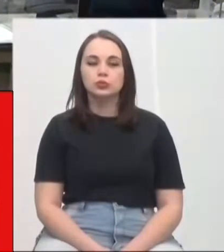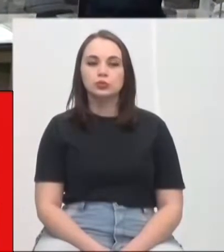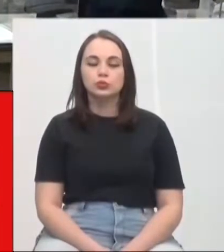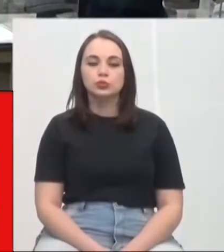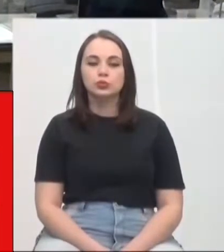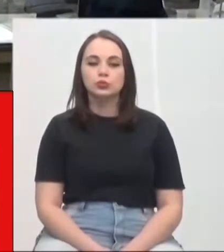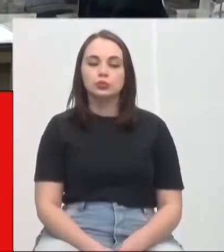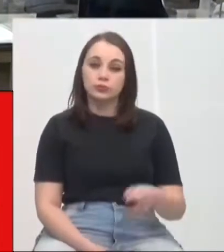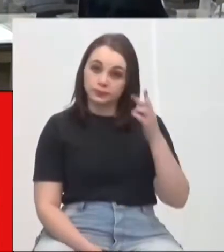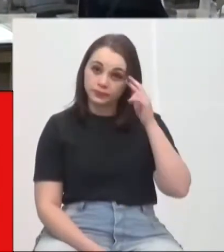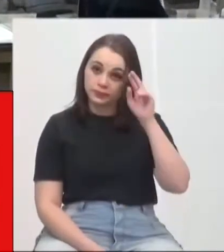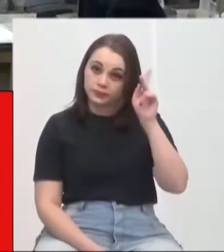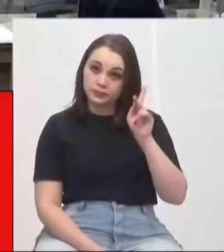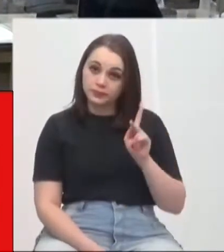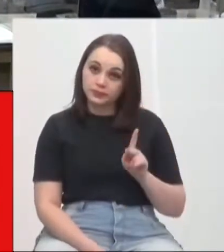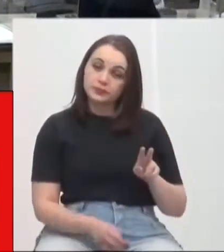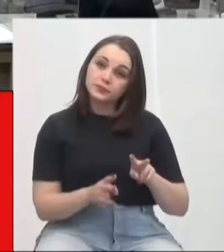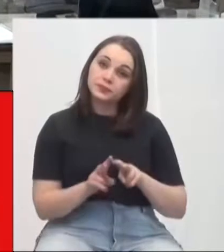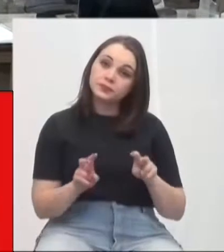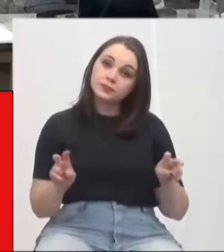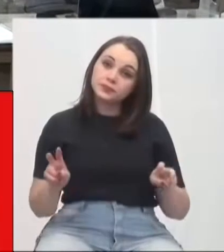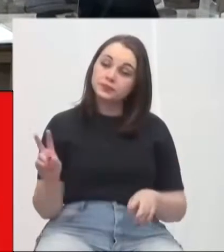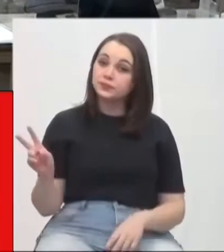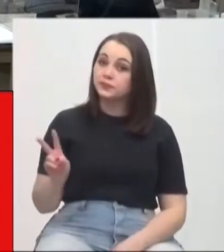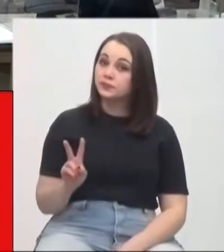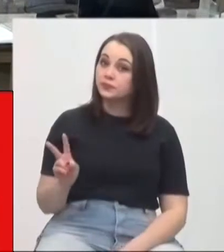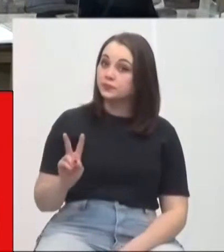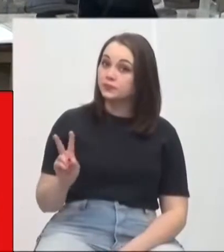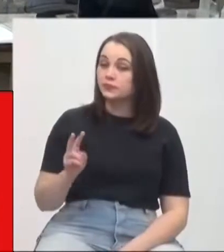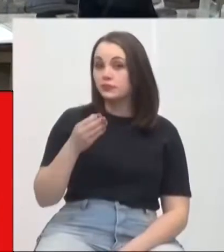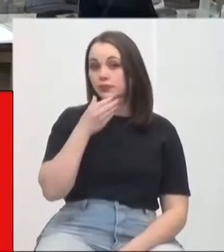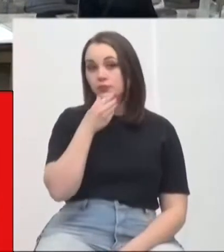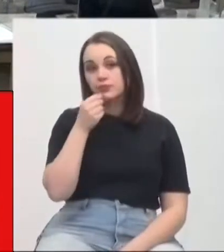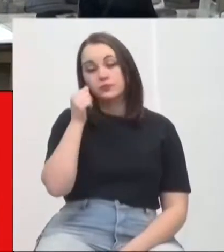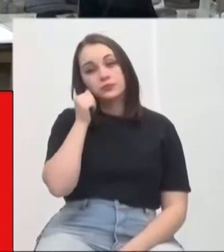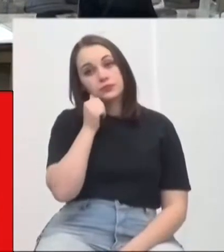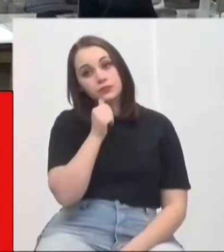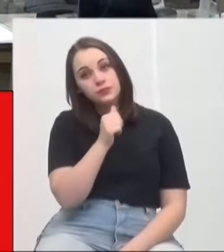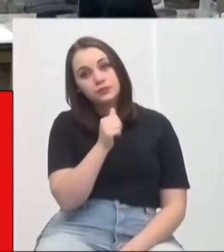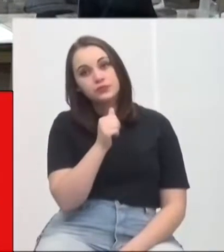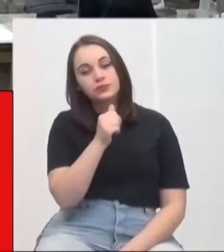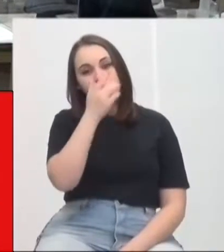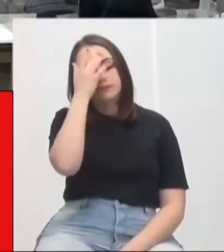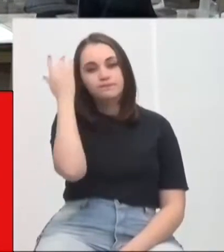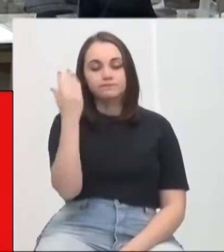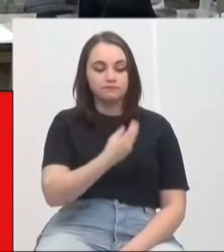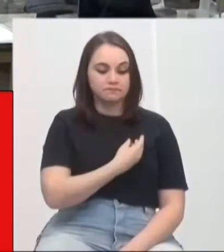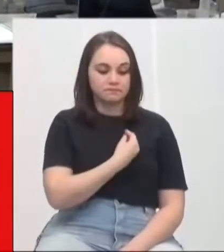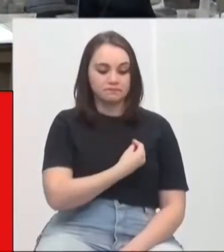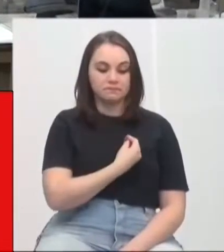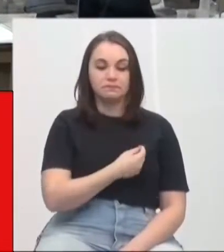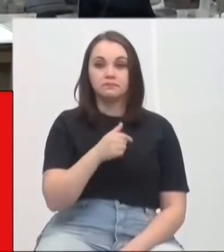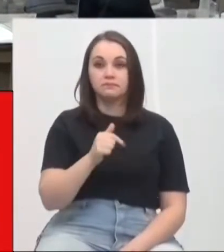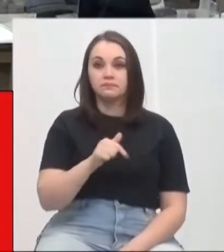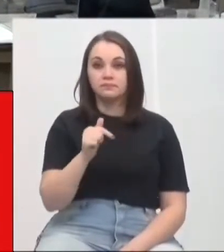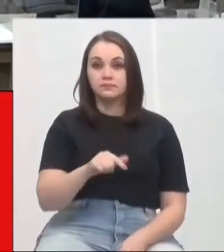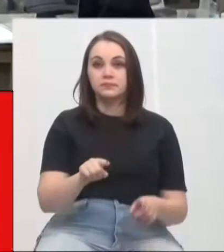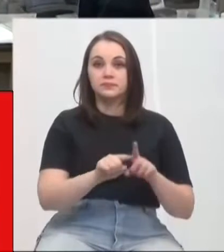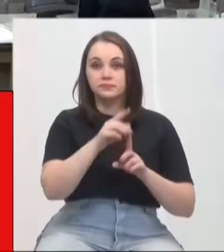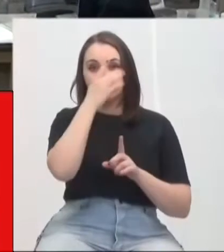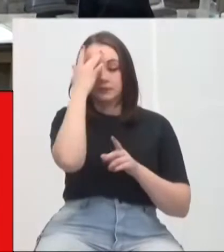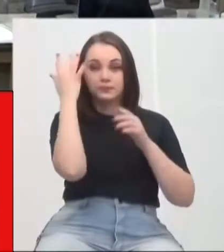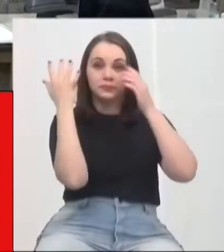Senhor presidente, membros da mesa, senhores vereadores, vereadoras, público presente, pessoal que nos